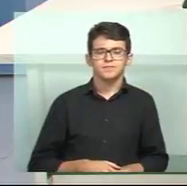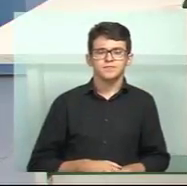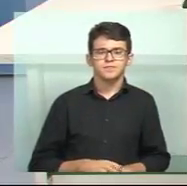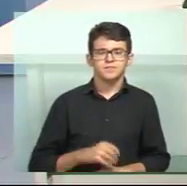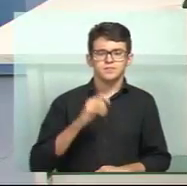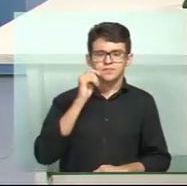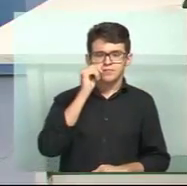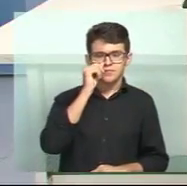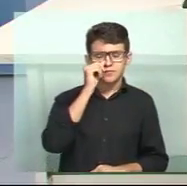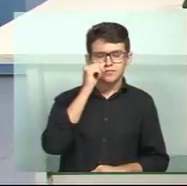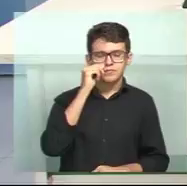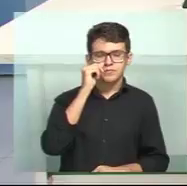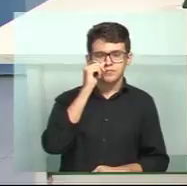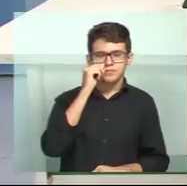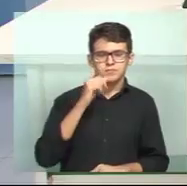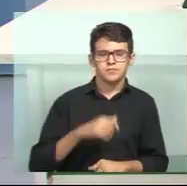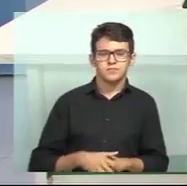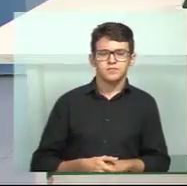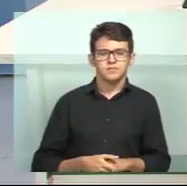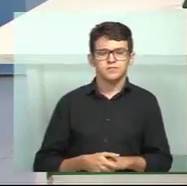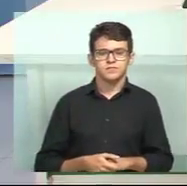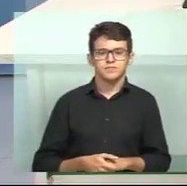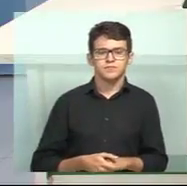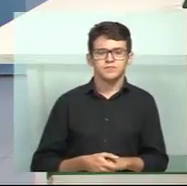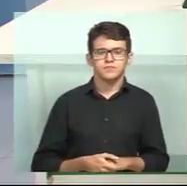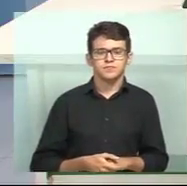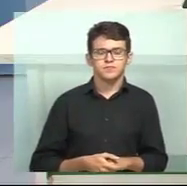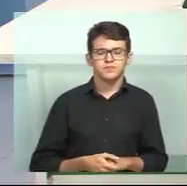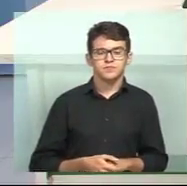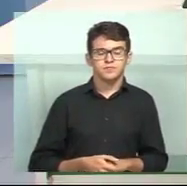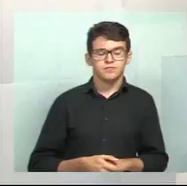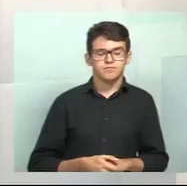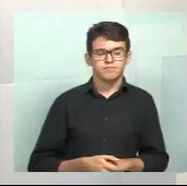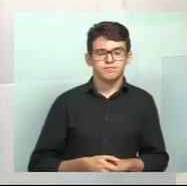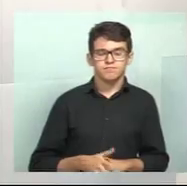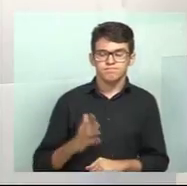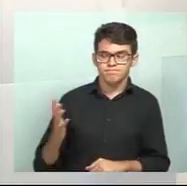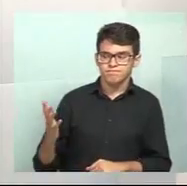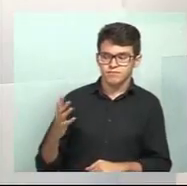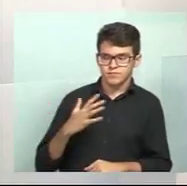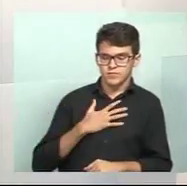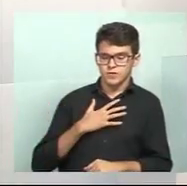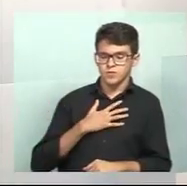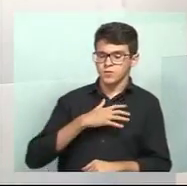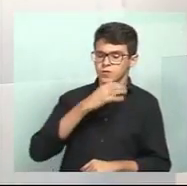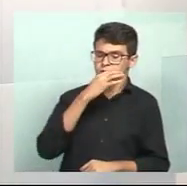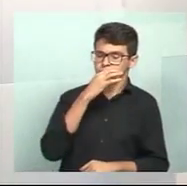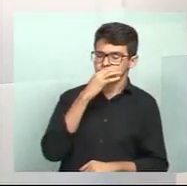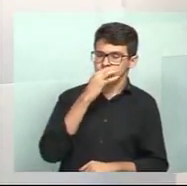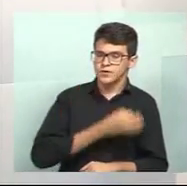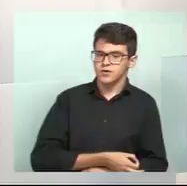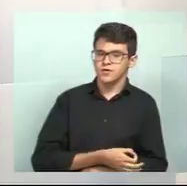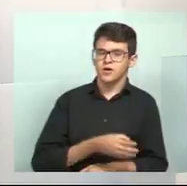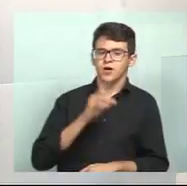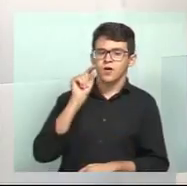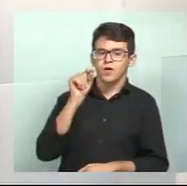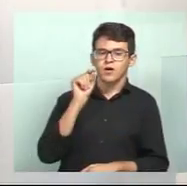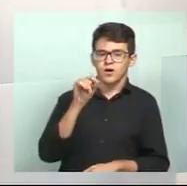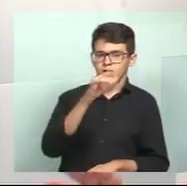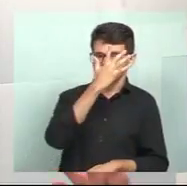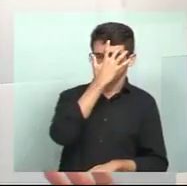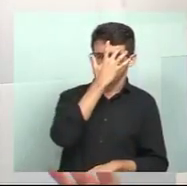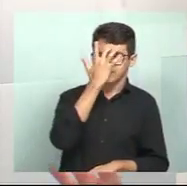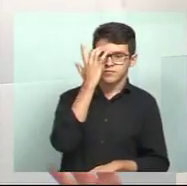qualquer Carlos, esperança. Eu acredito que a maioria silenciosa dos brasileiros